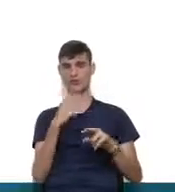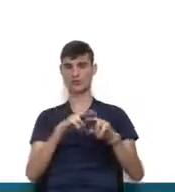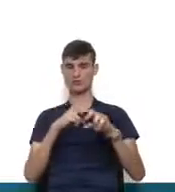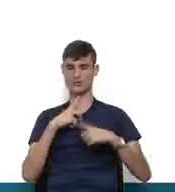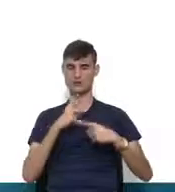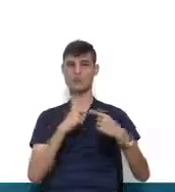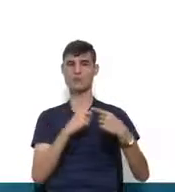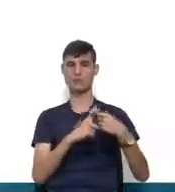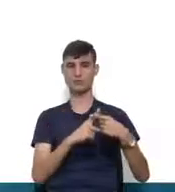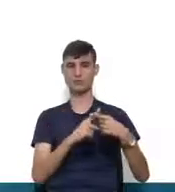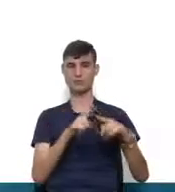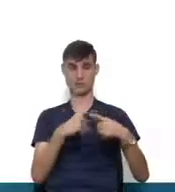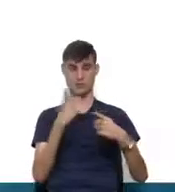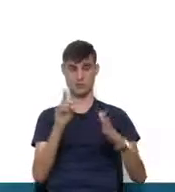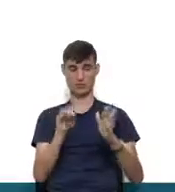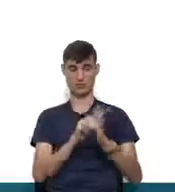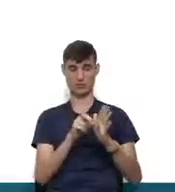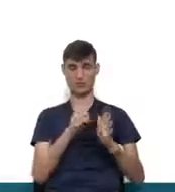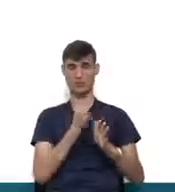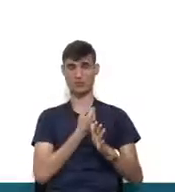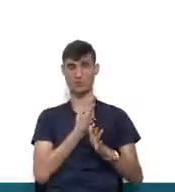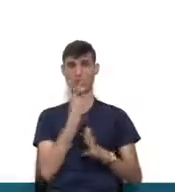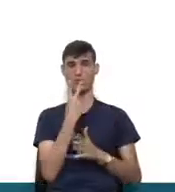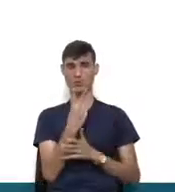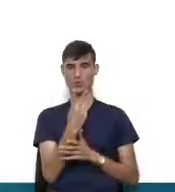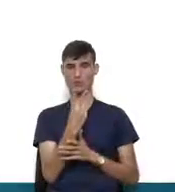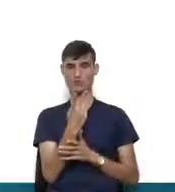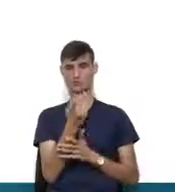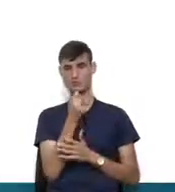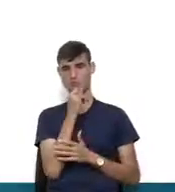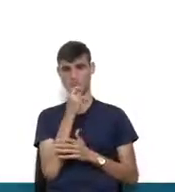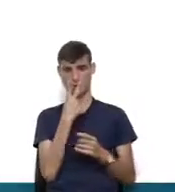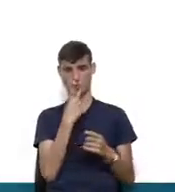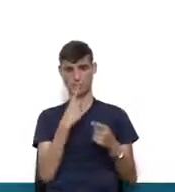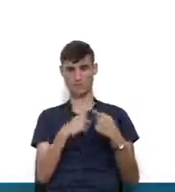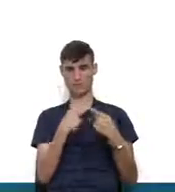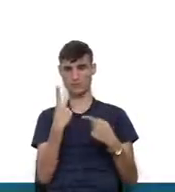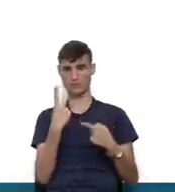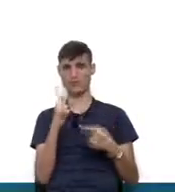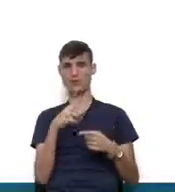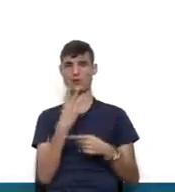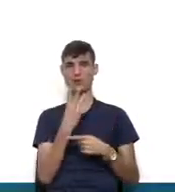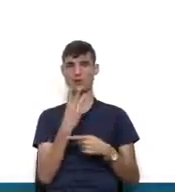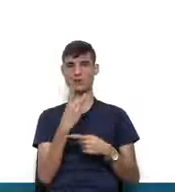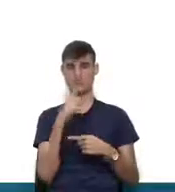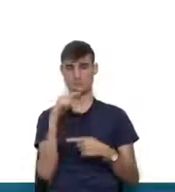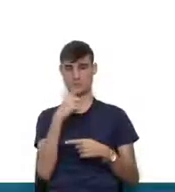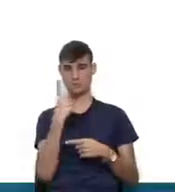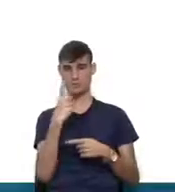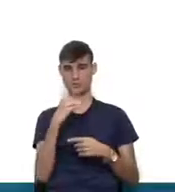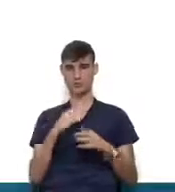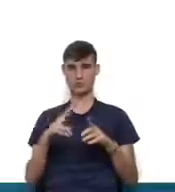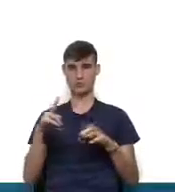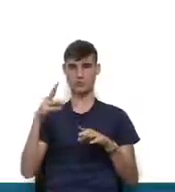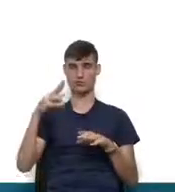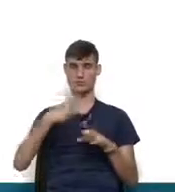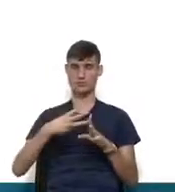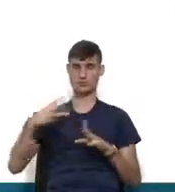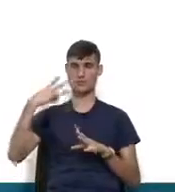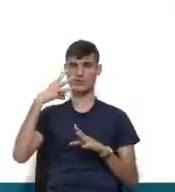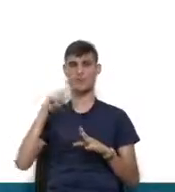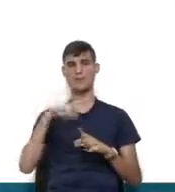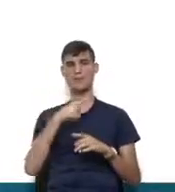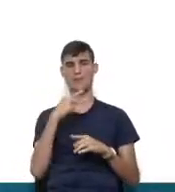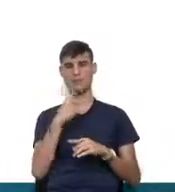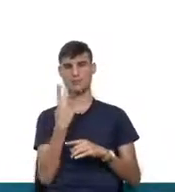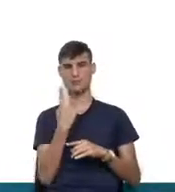positivo. Só que quando eu coloco um número, por exemplo, 2... 2 mais 1 é 3 e menos 1 elevado a 3 ao cubo é menos